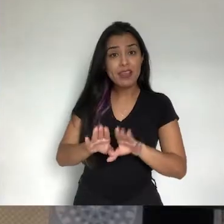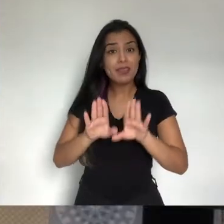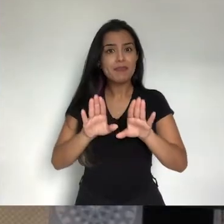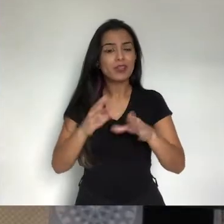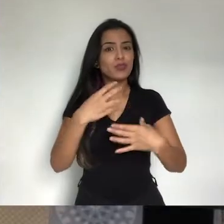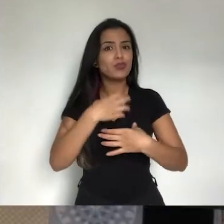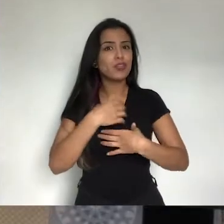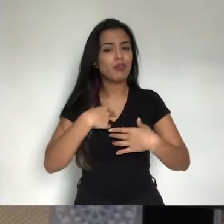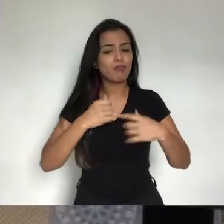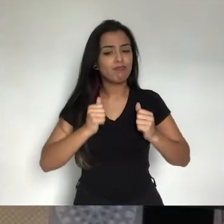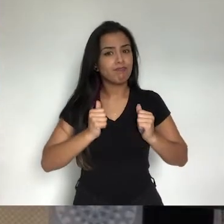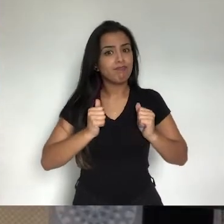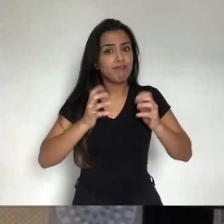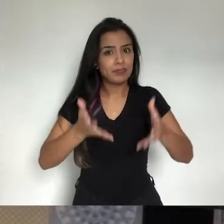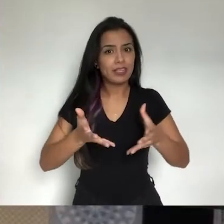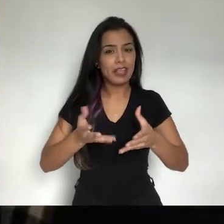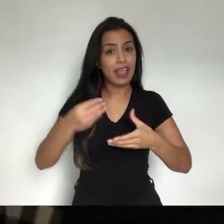na maneira como eu me comporto